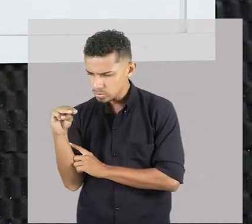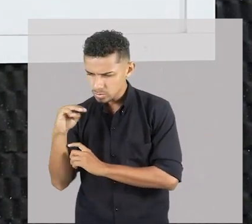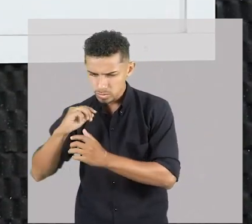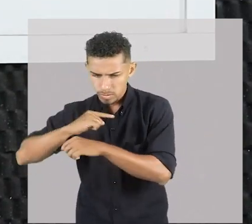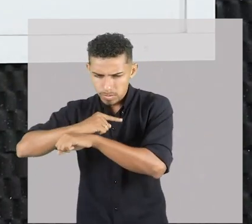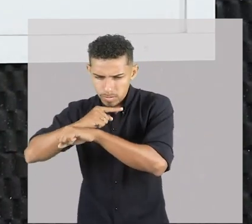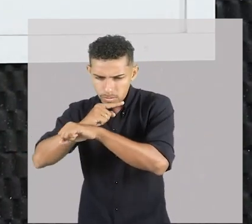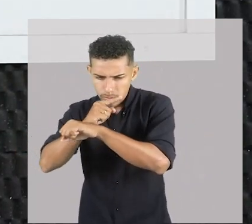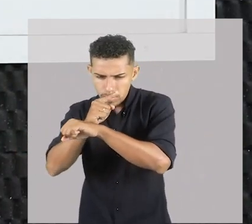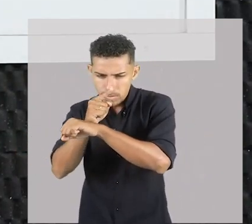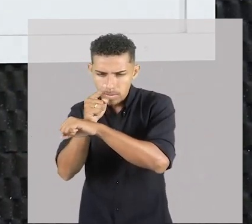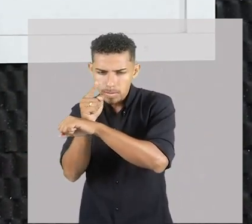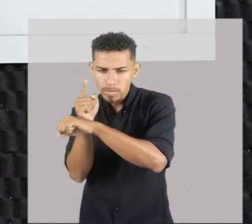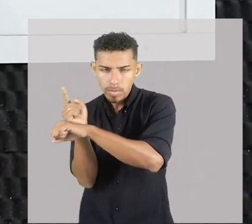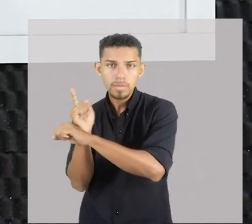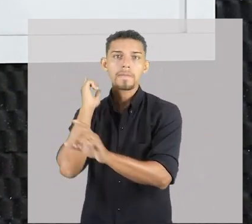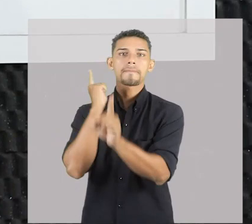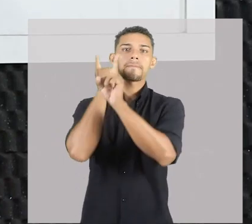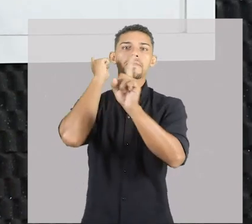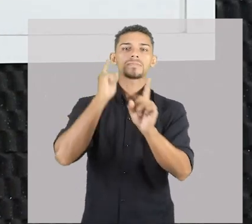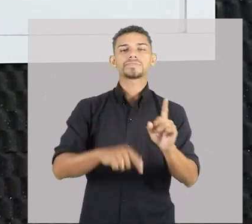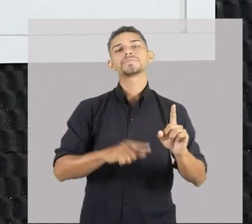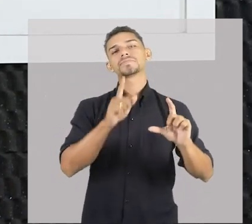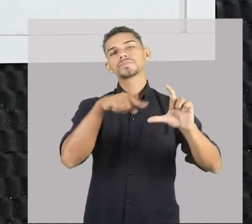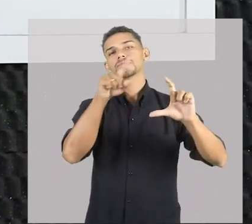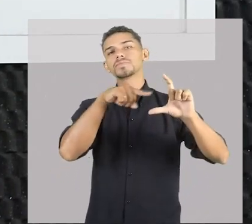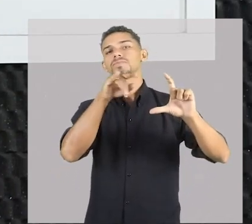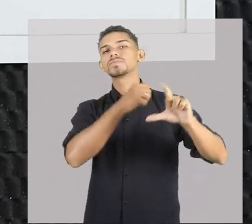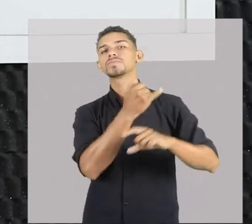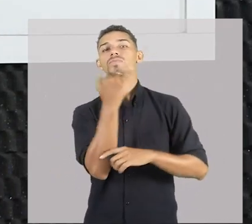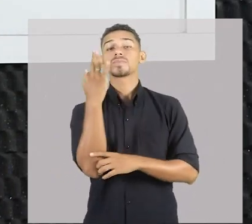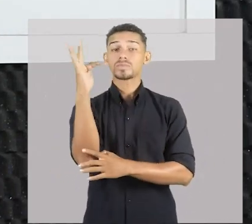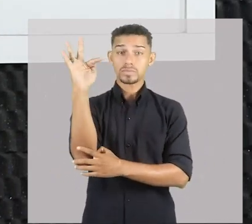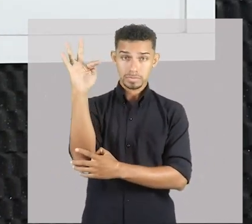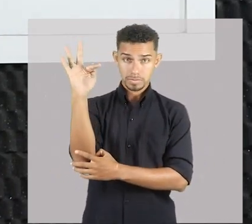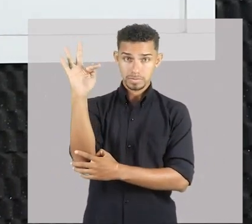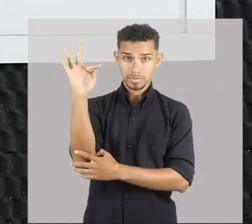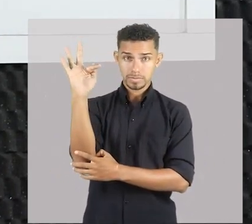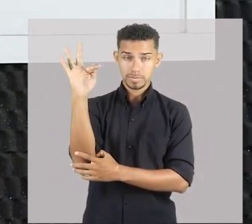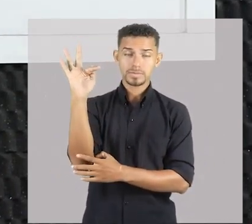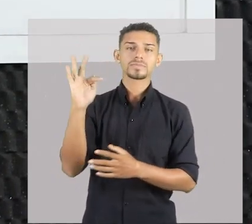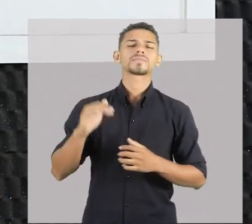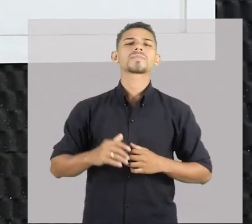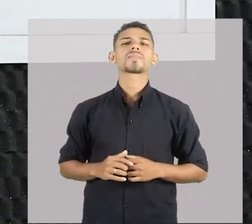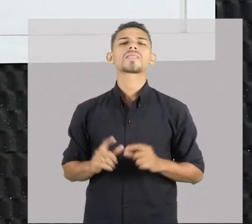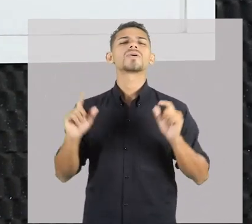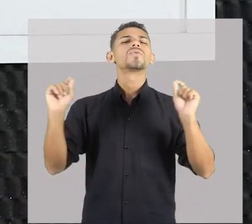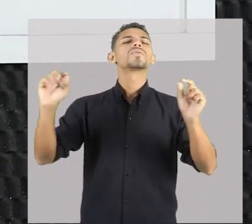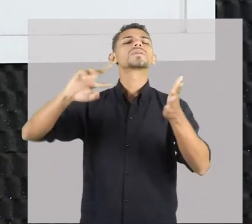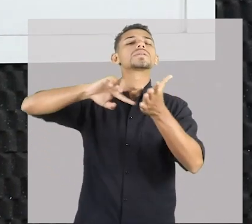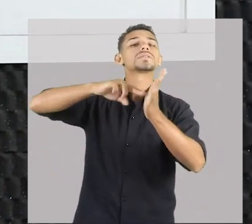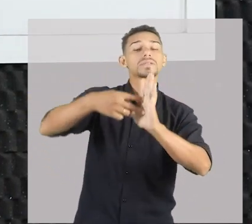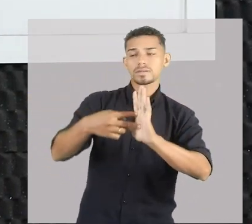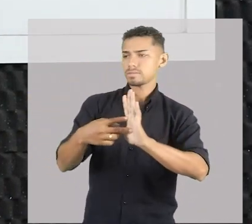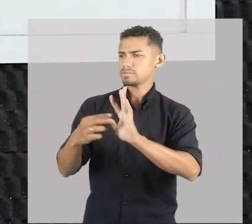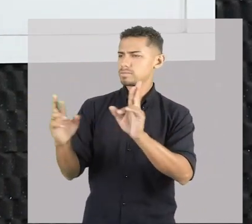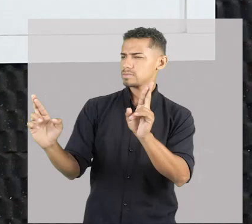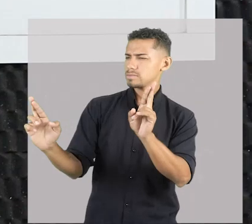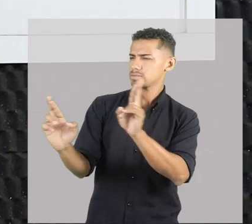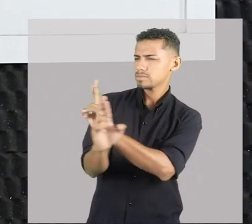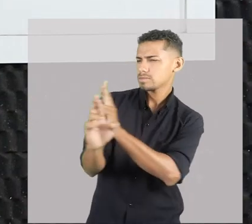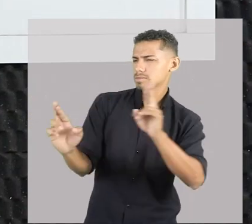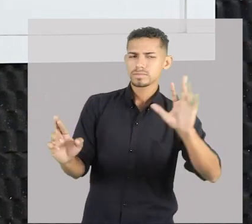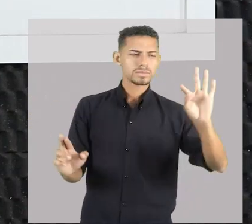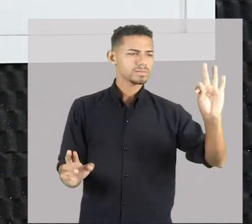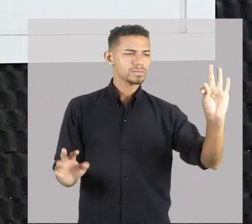minuto, tá bom? Acompanhem comigo aqui um raciocínio. O que seria essa relação importante entre essas duas?